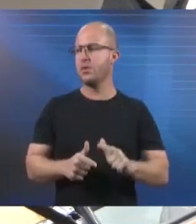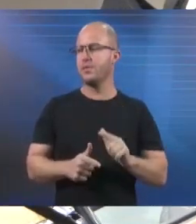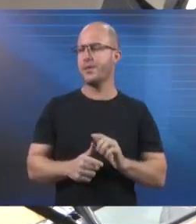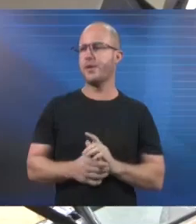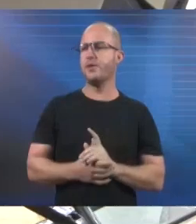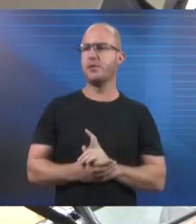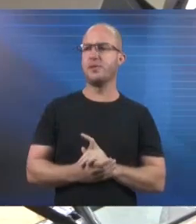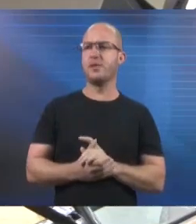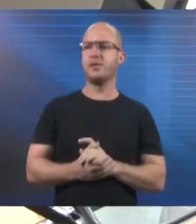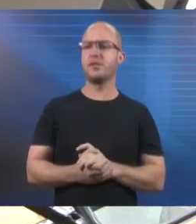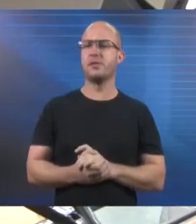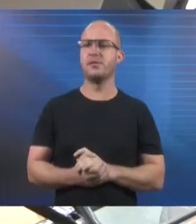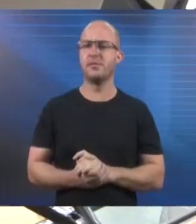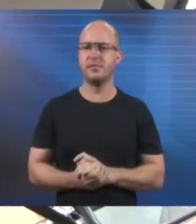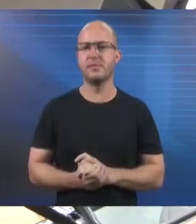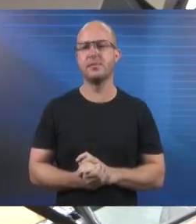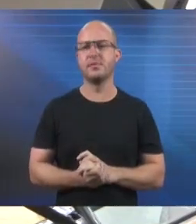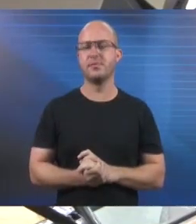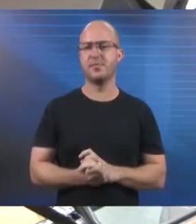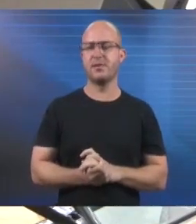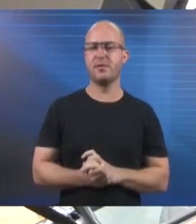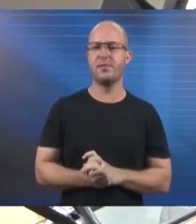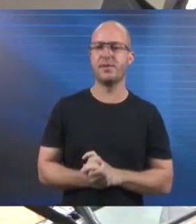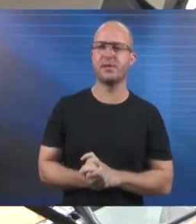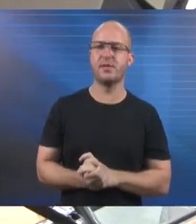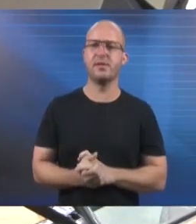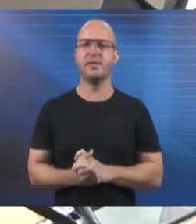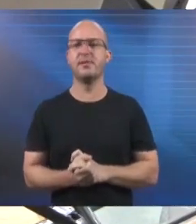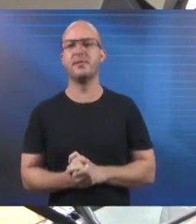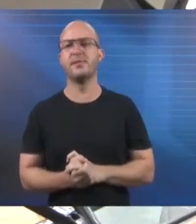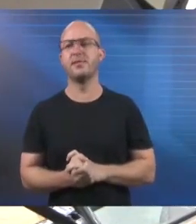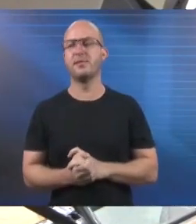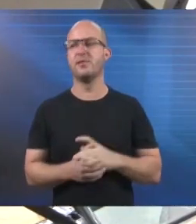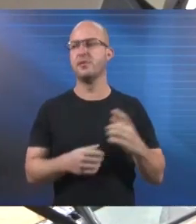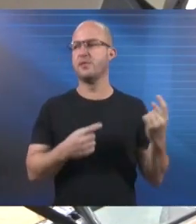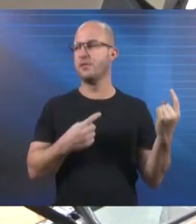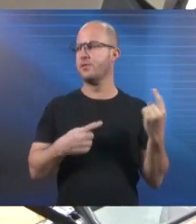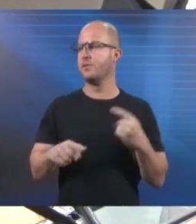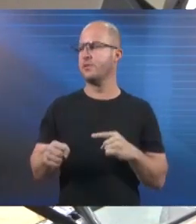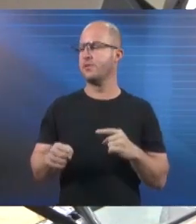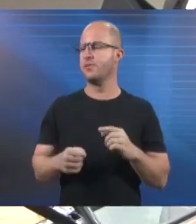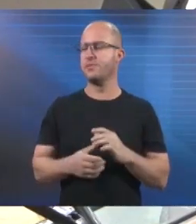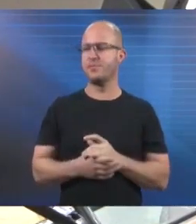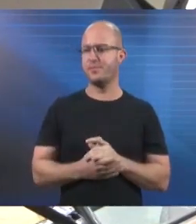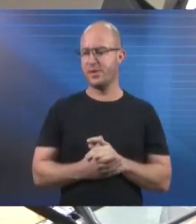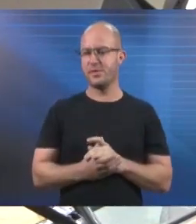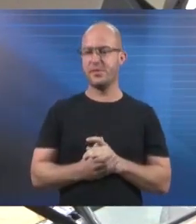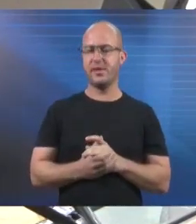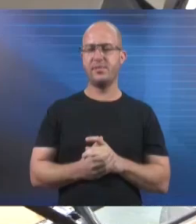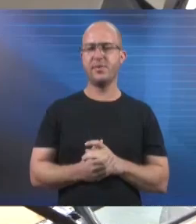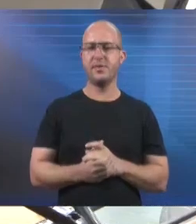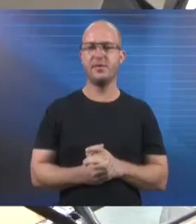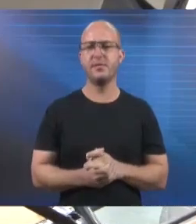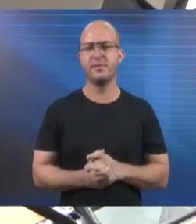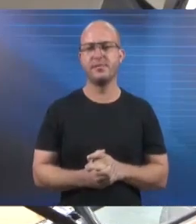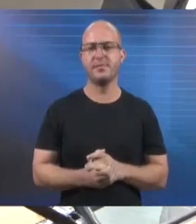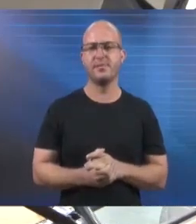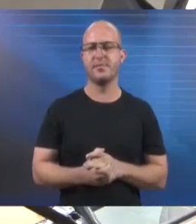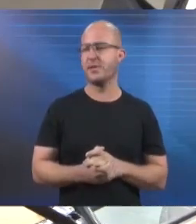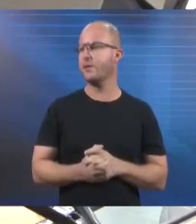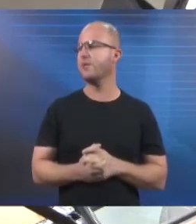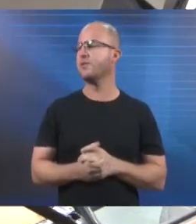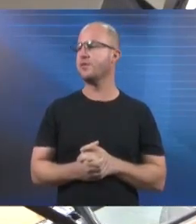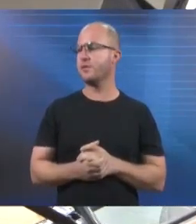é contra o projeto da engorda da Praia de Ponta Negra ninguém é contra agora que houve negligência de uma das